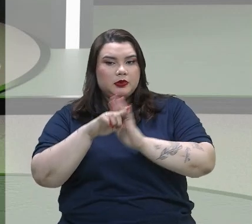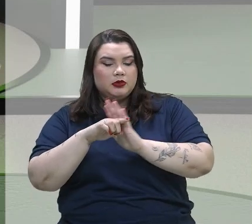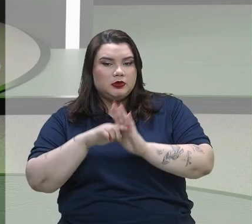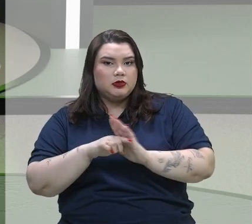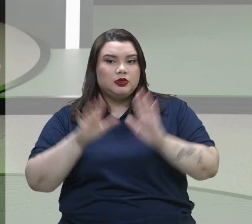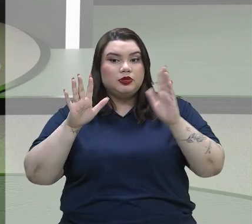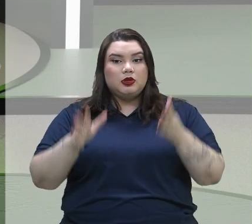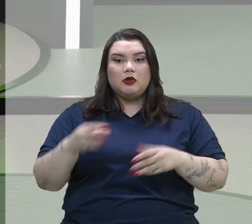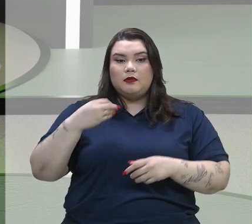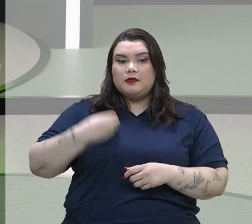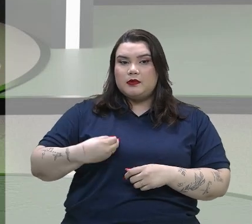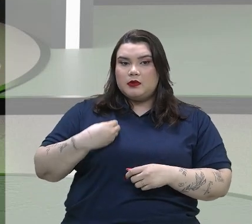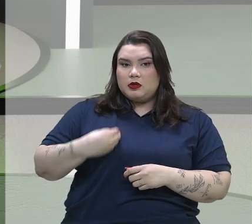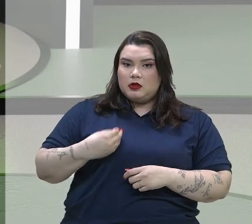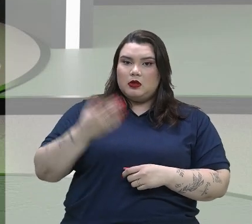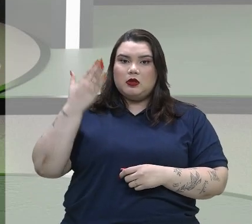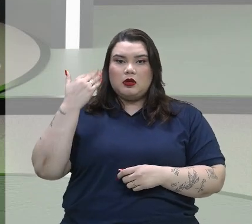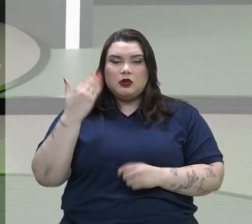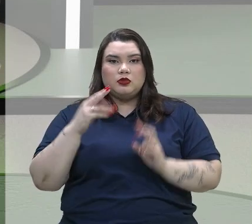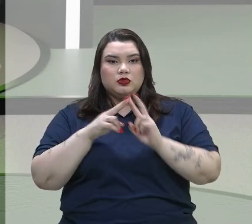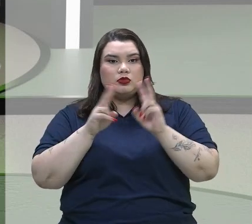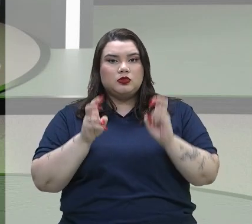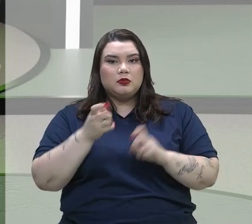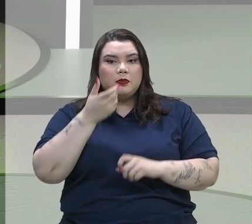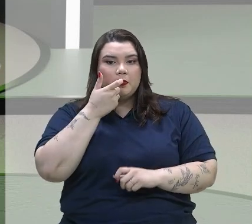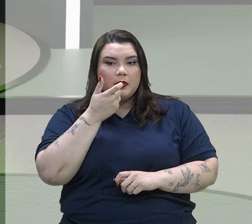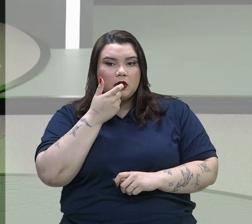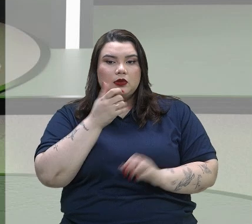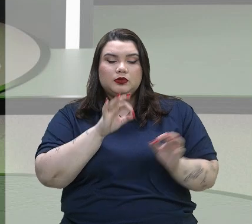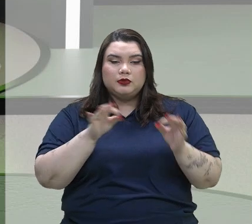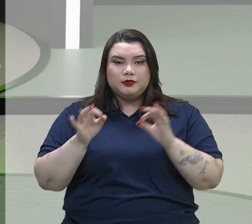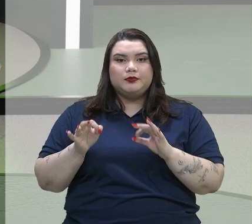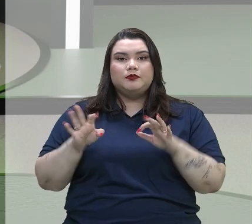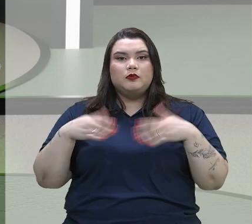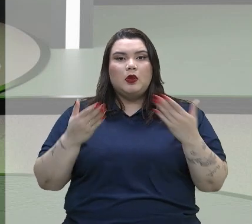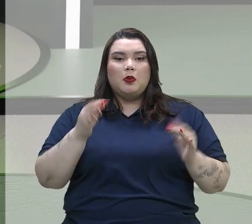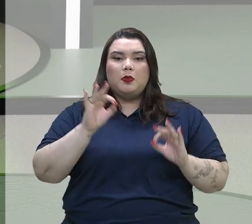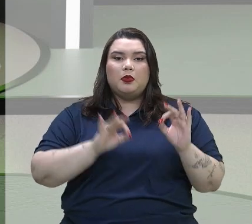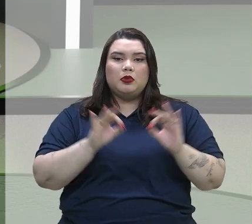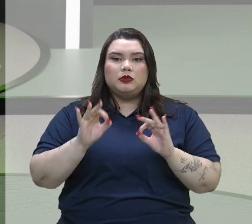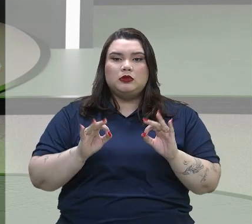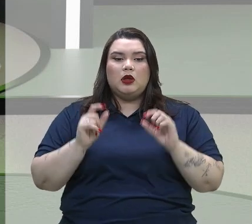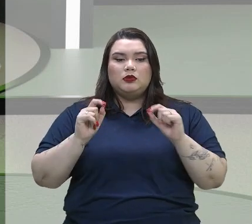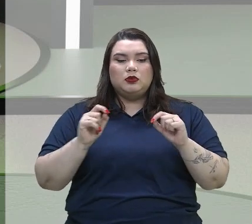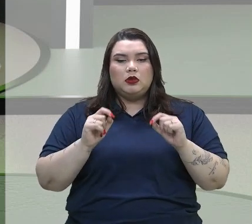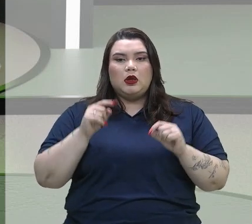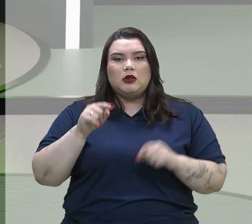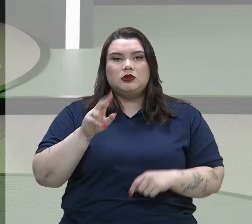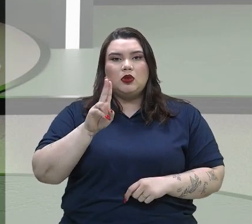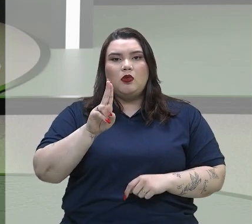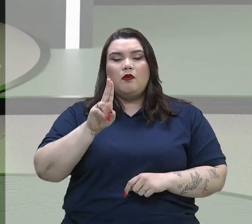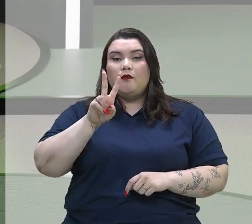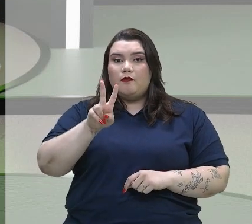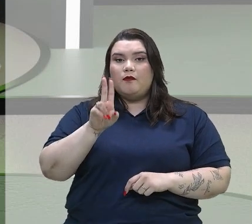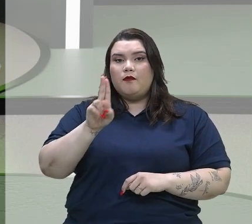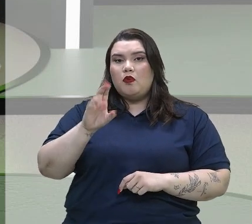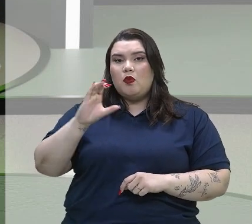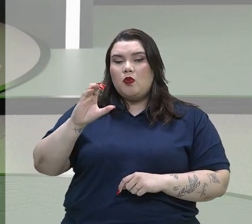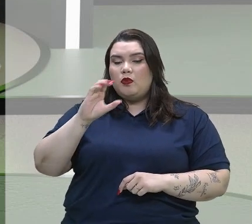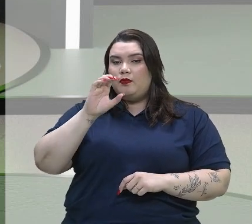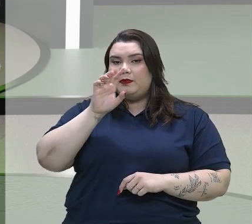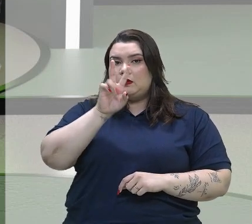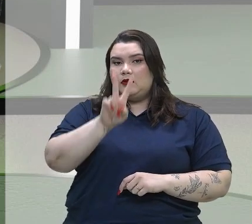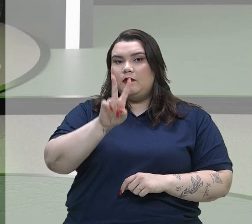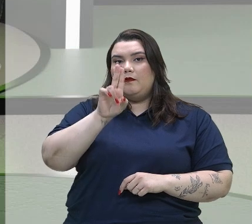já existiam sobre os plásticos. O processo de vulcanização deu assim, né, um boom,